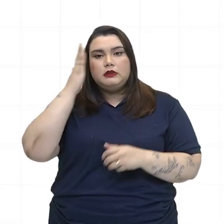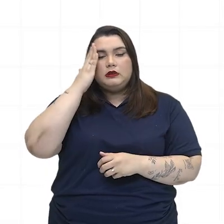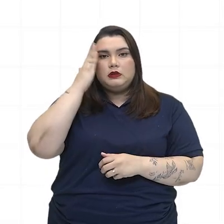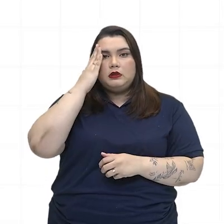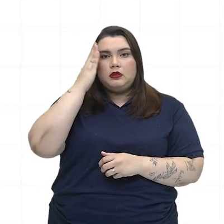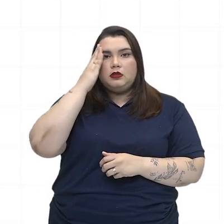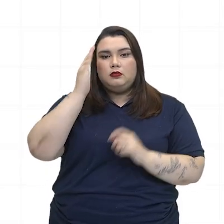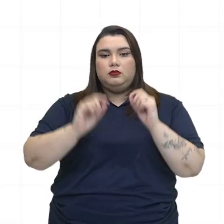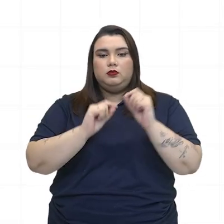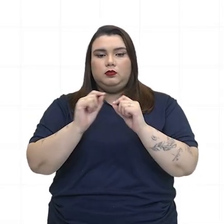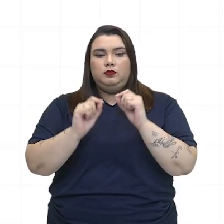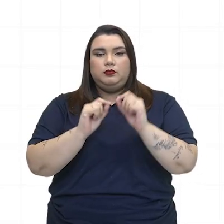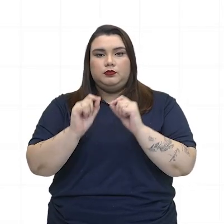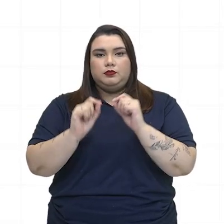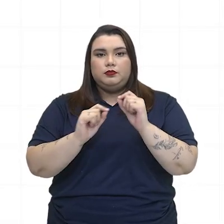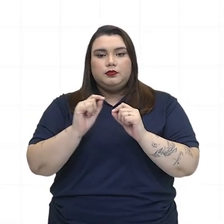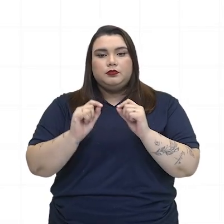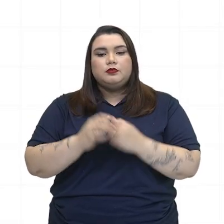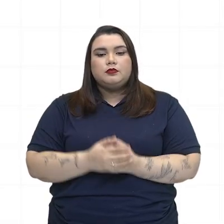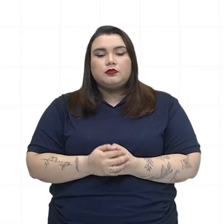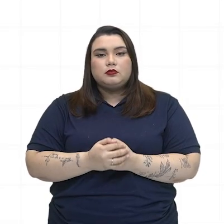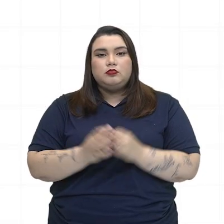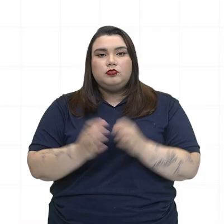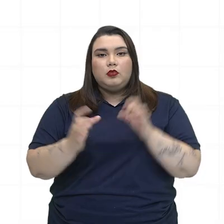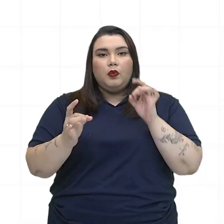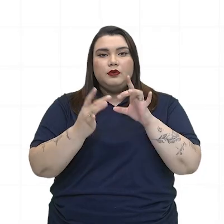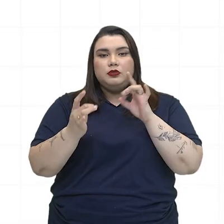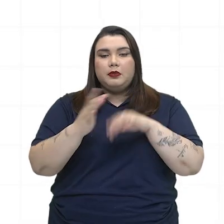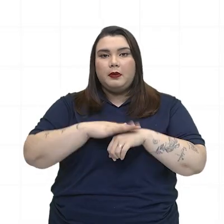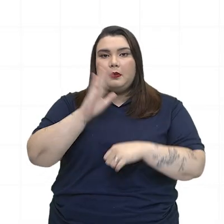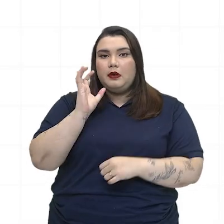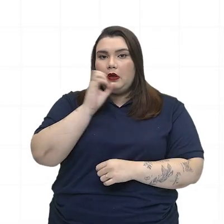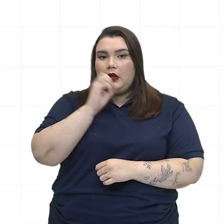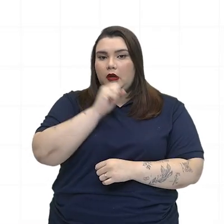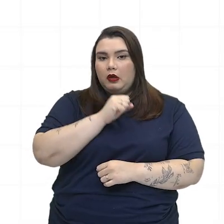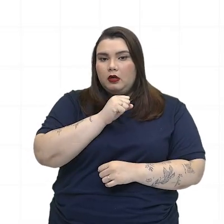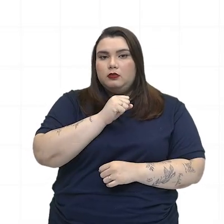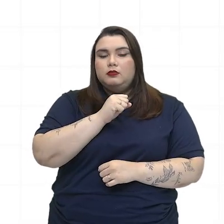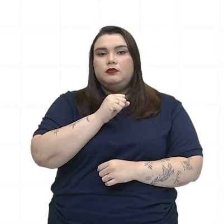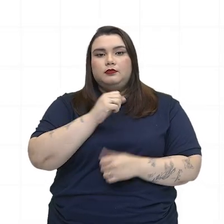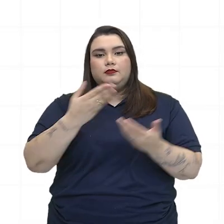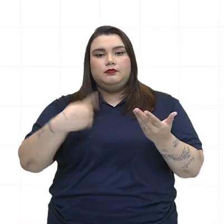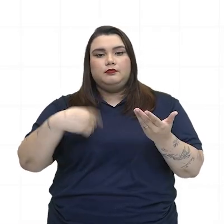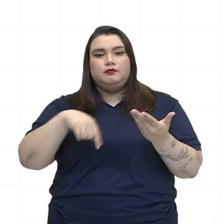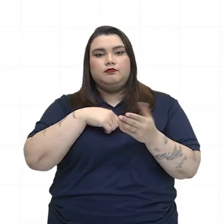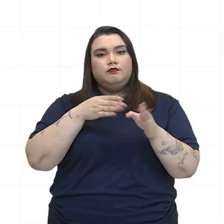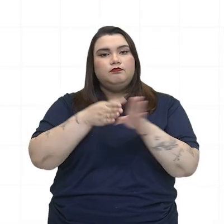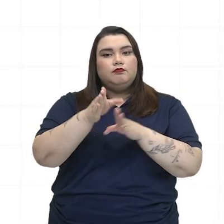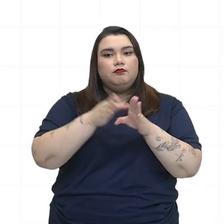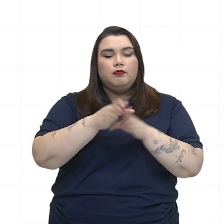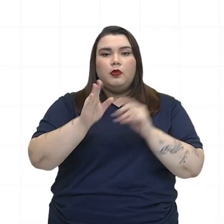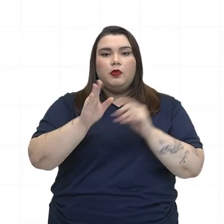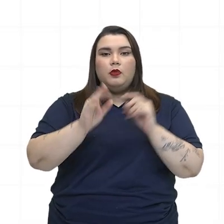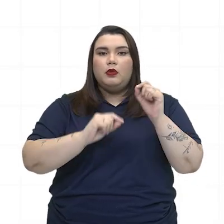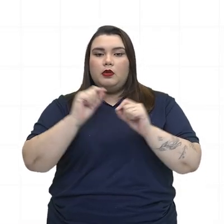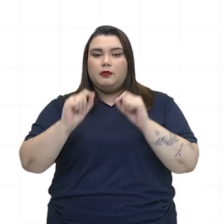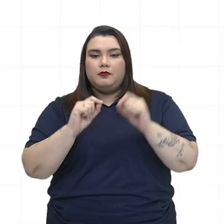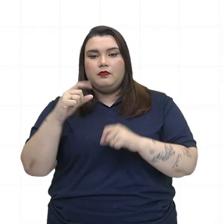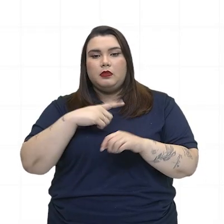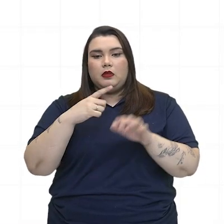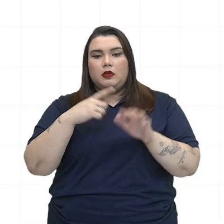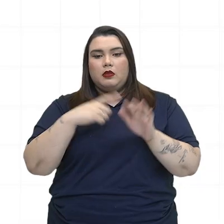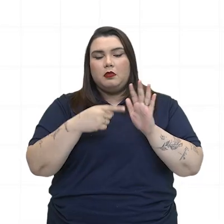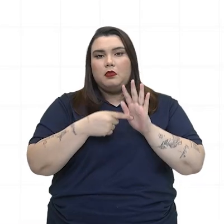ter uma resposta, um feedback mais rapidamente, né, a gente se aconselha, né, a fazer, né,